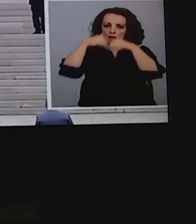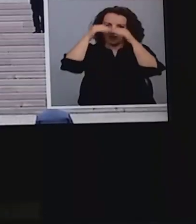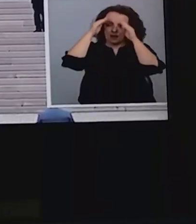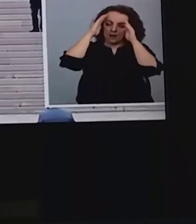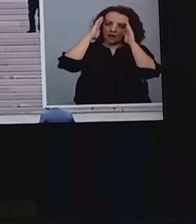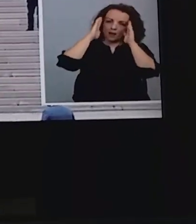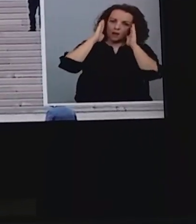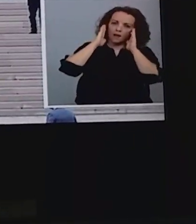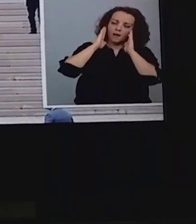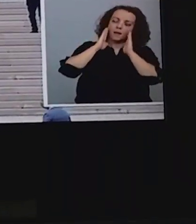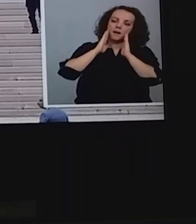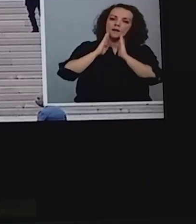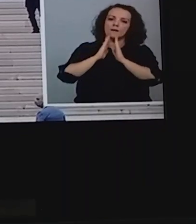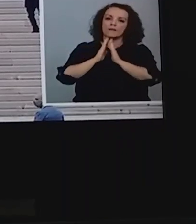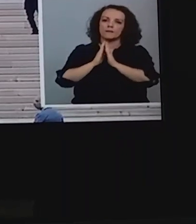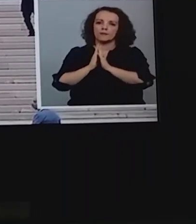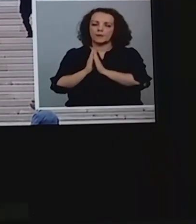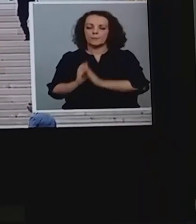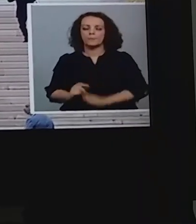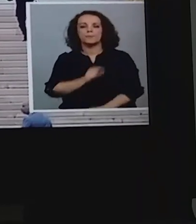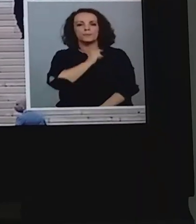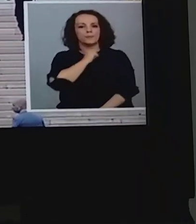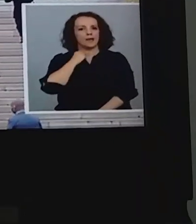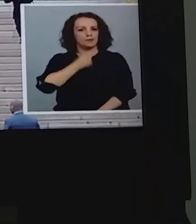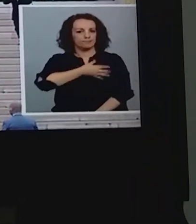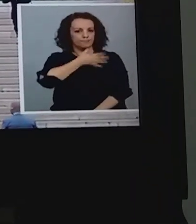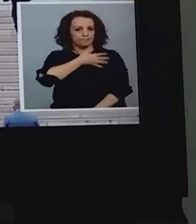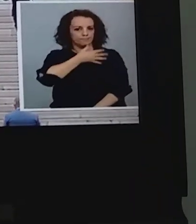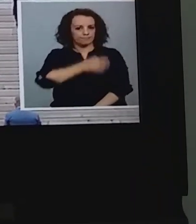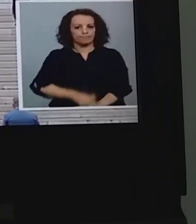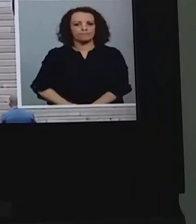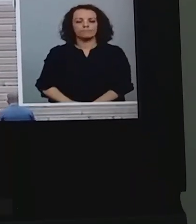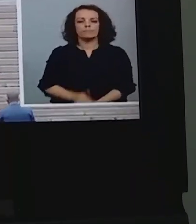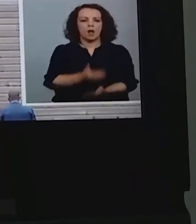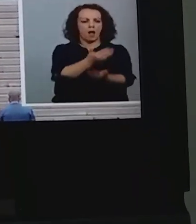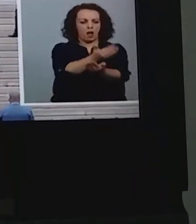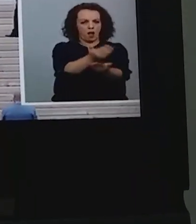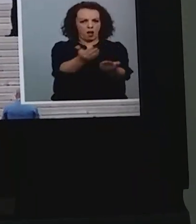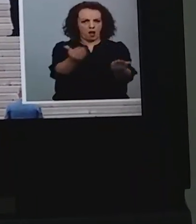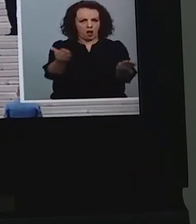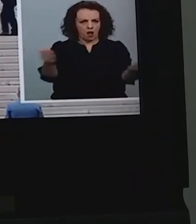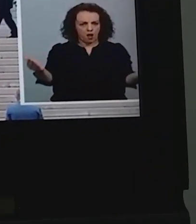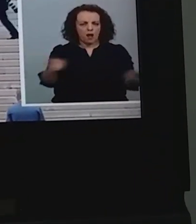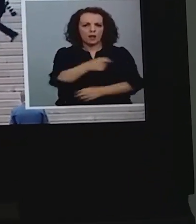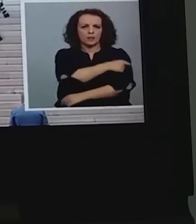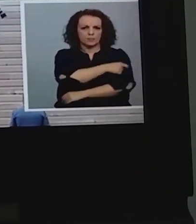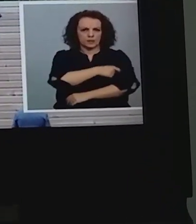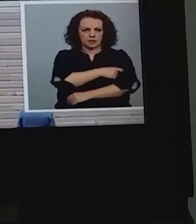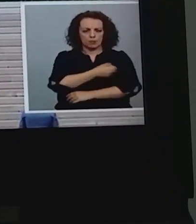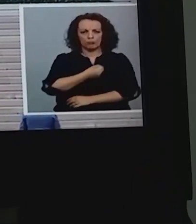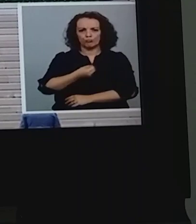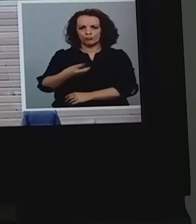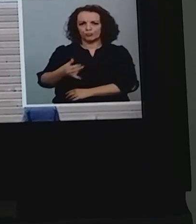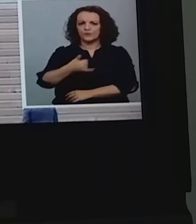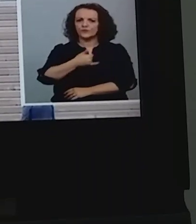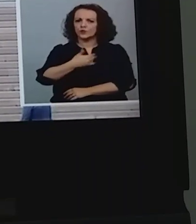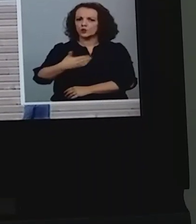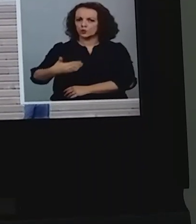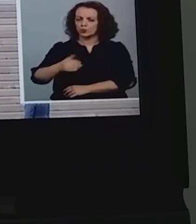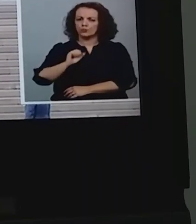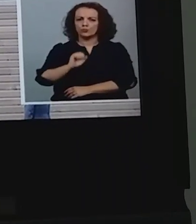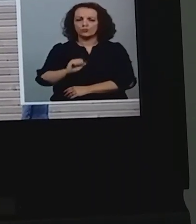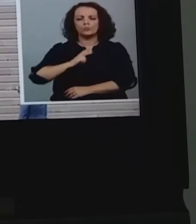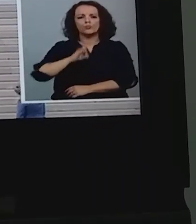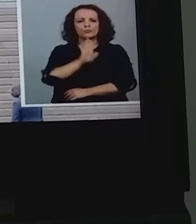Estão presentes e representadas 21 representantes das dioceses